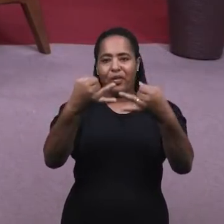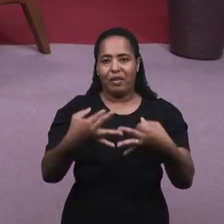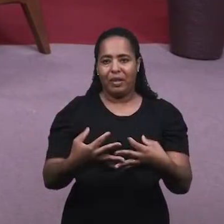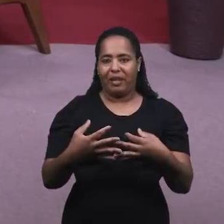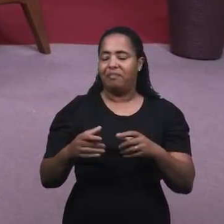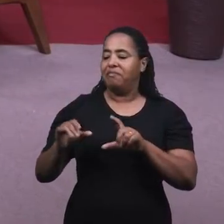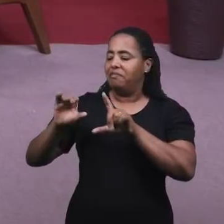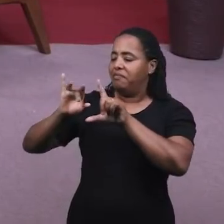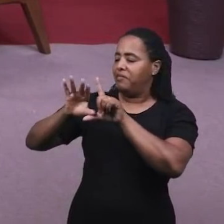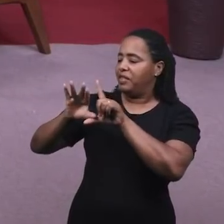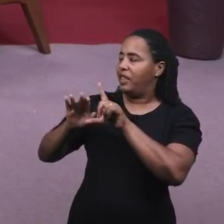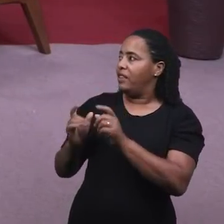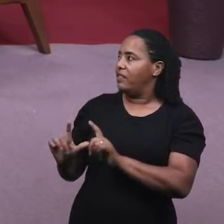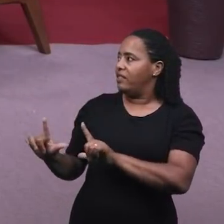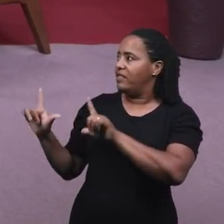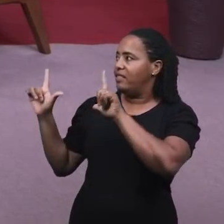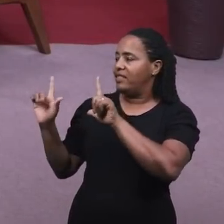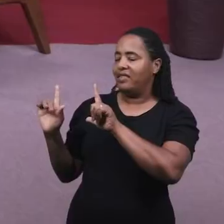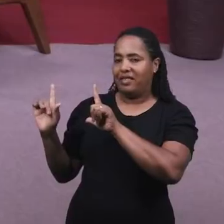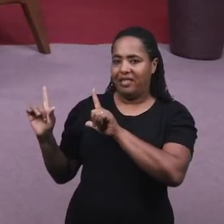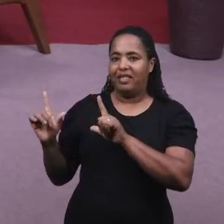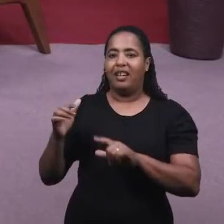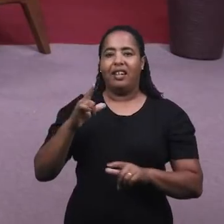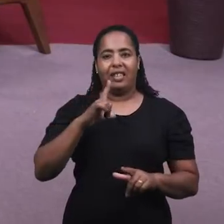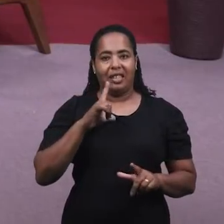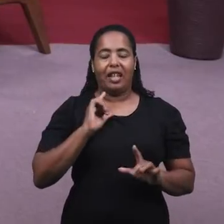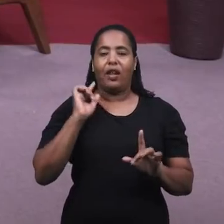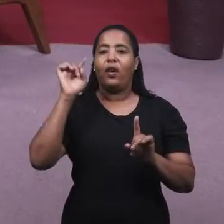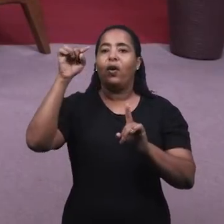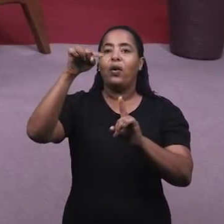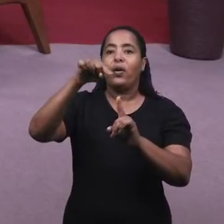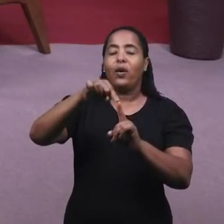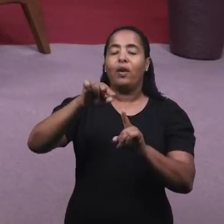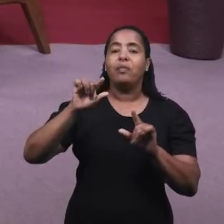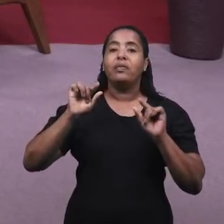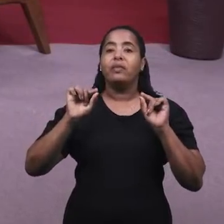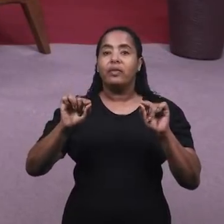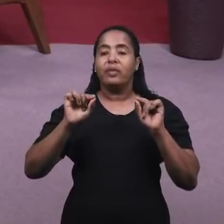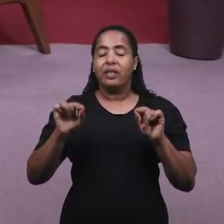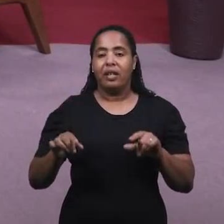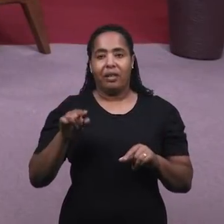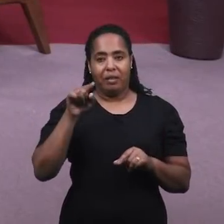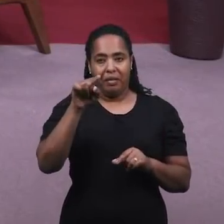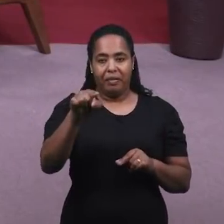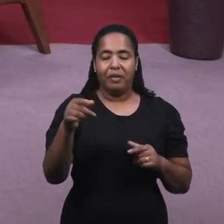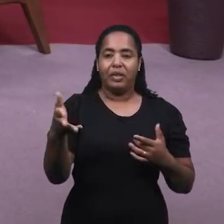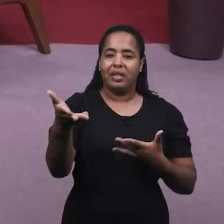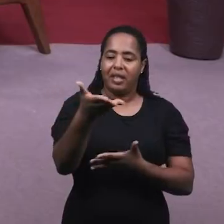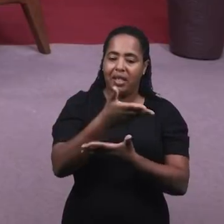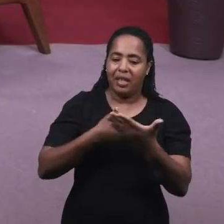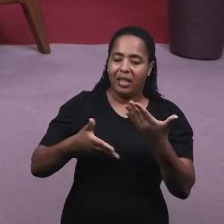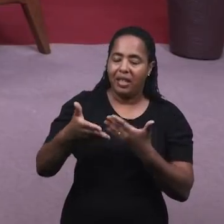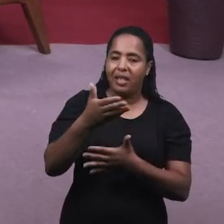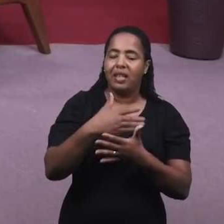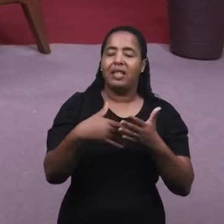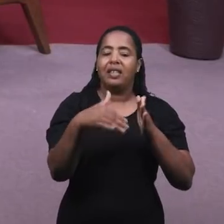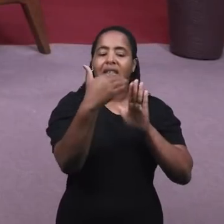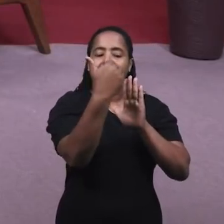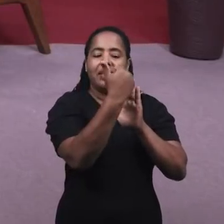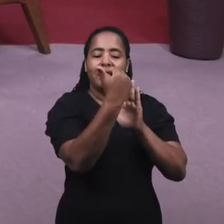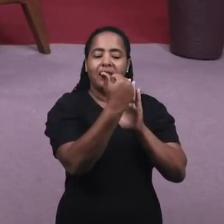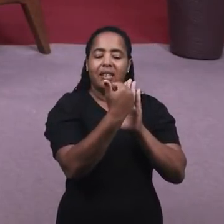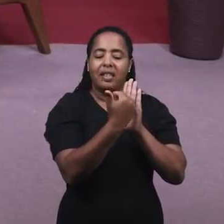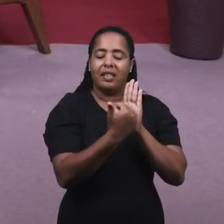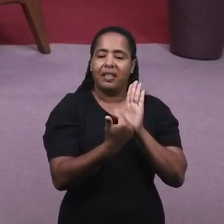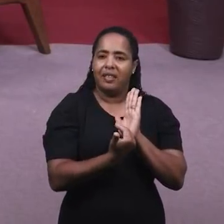seguinte. Esse QR Code que está aí na tela, ele tem por objetivo que você participe do programa